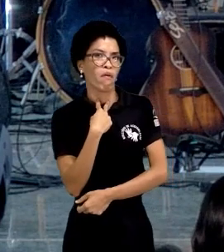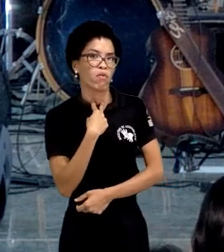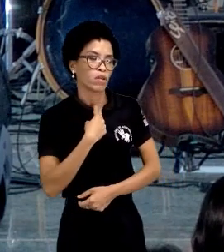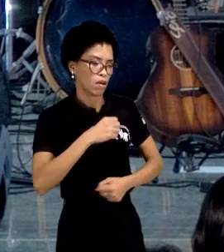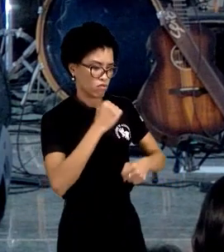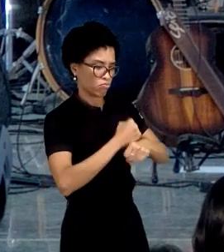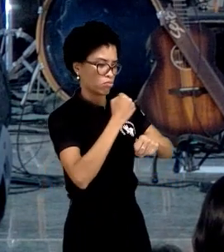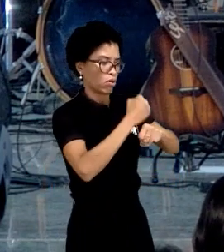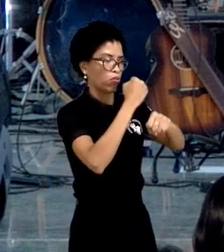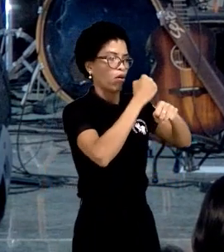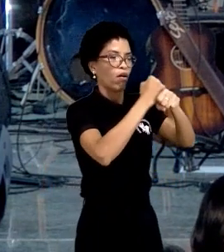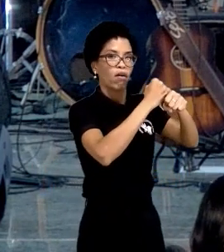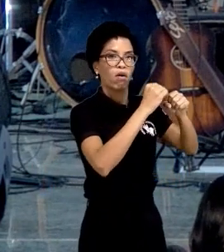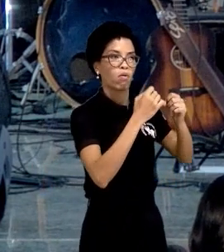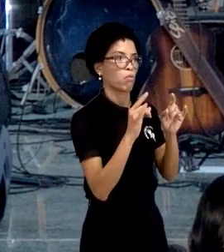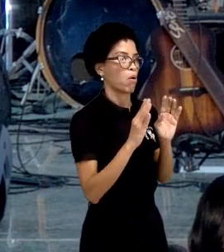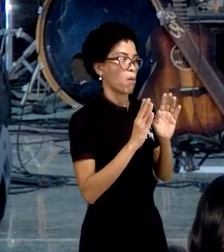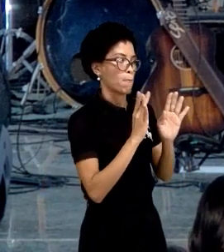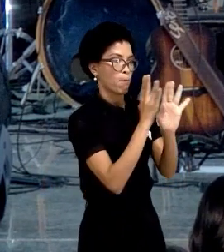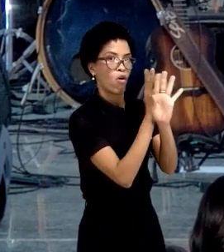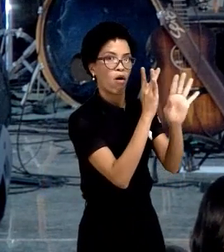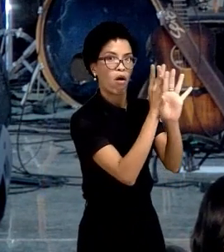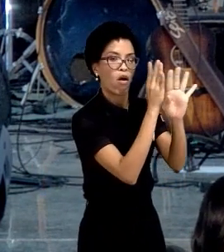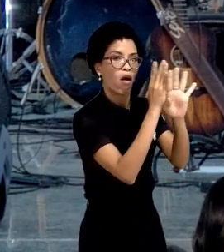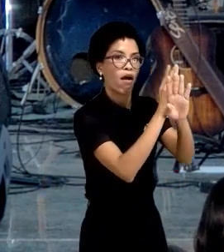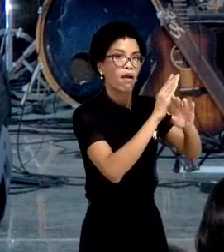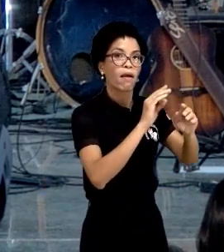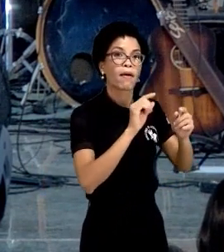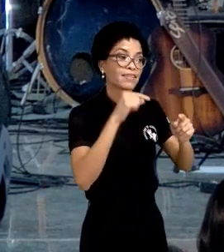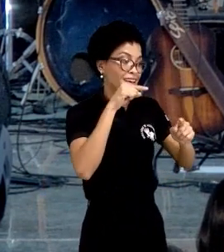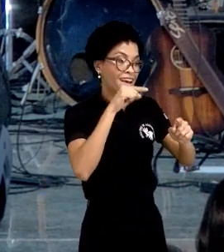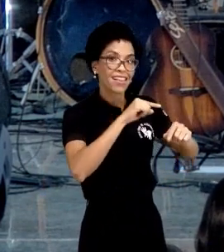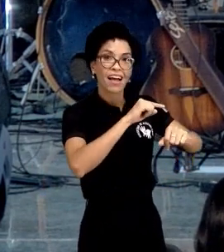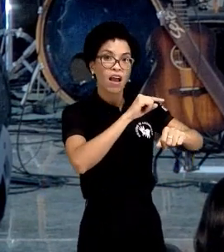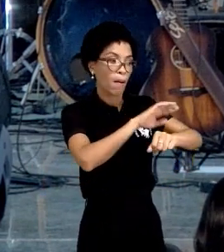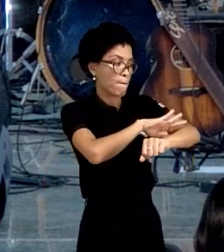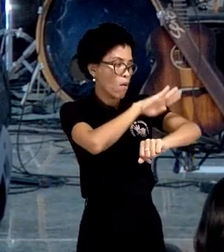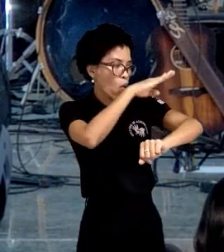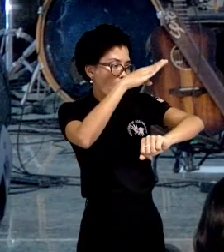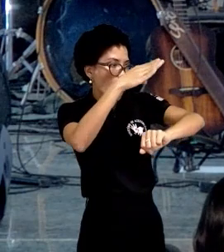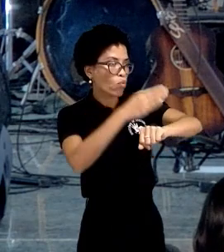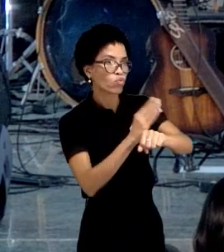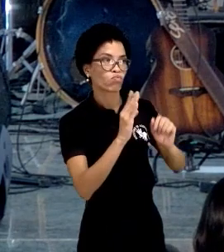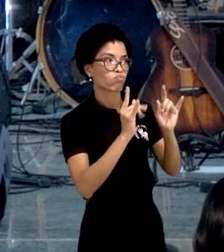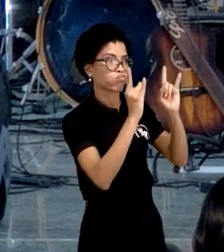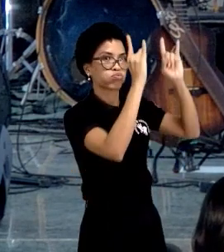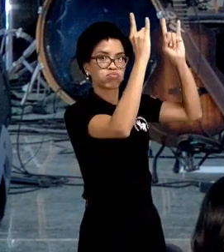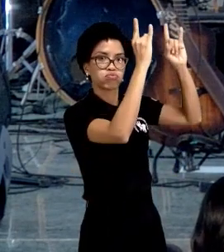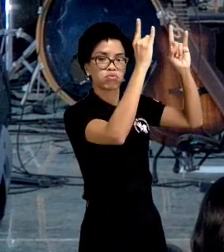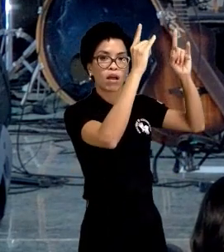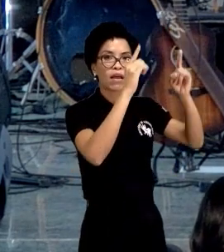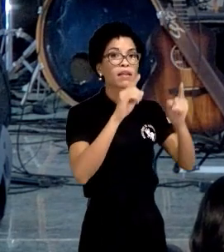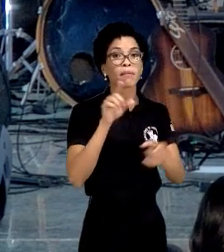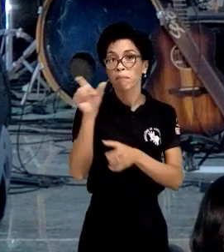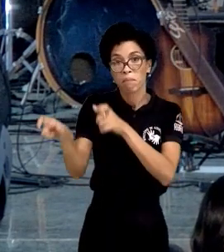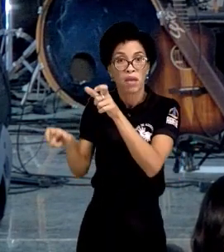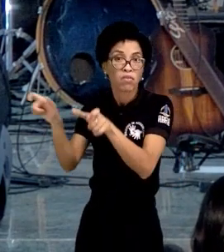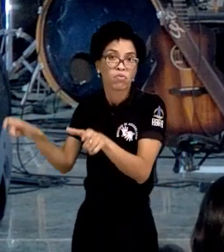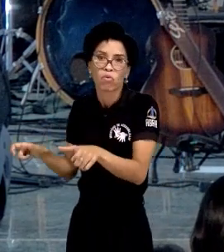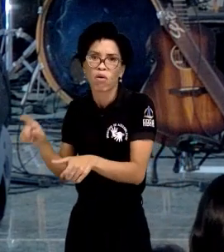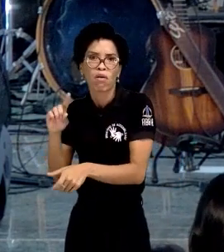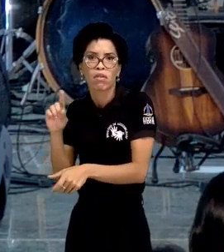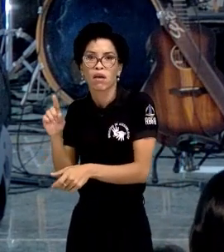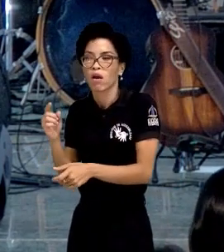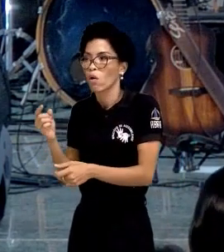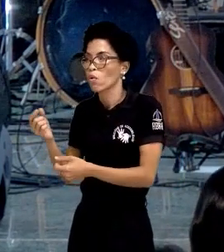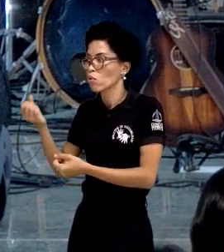candeia e a coloca debaixo de uma vasilha. Ao contrário, coloca no lugar apropriado, e